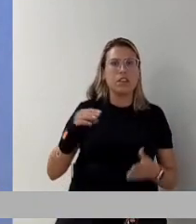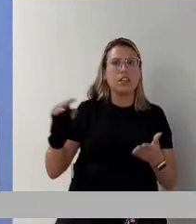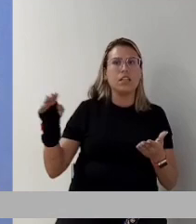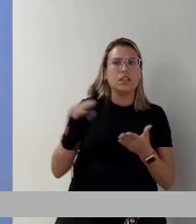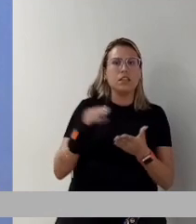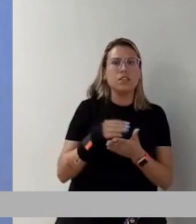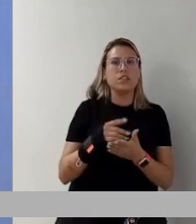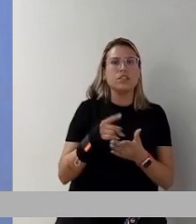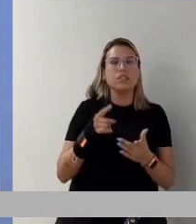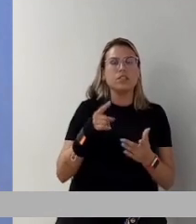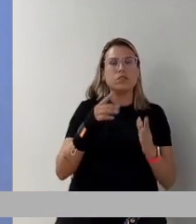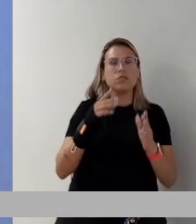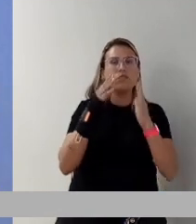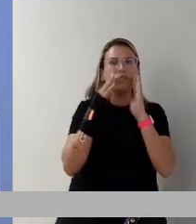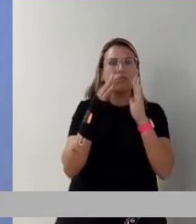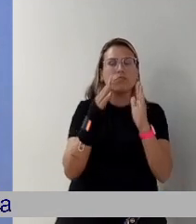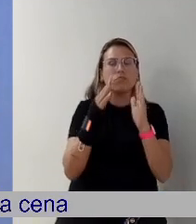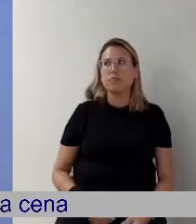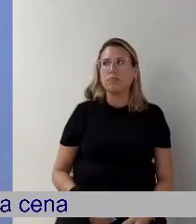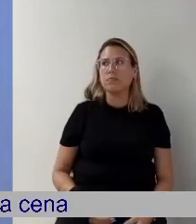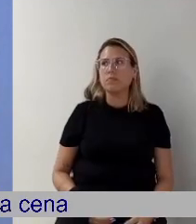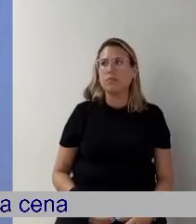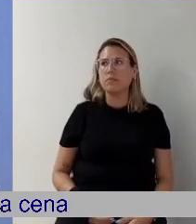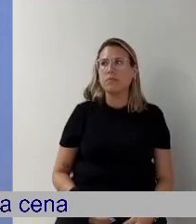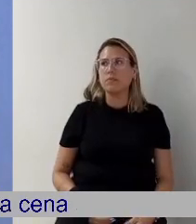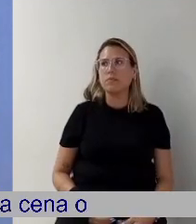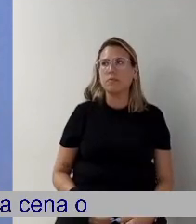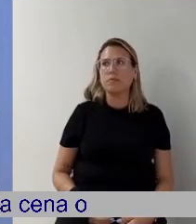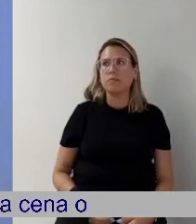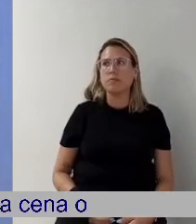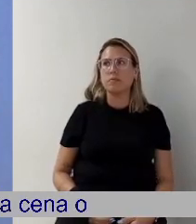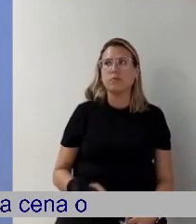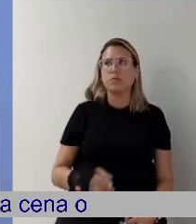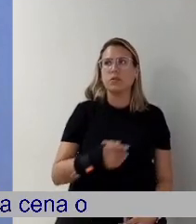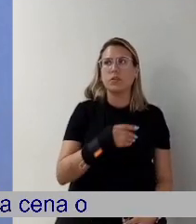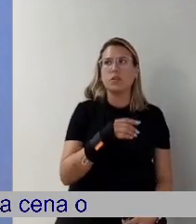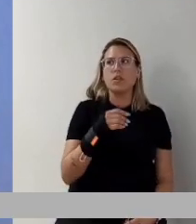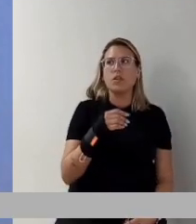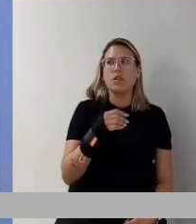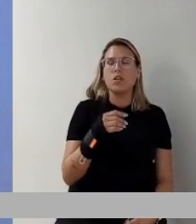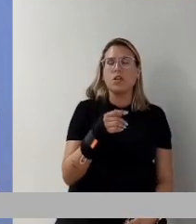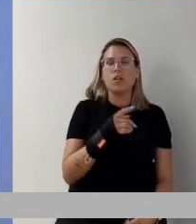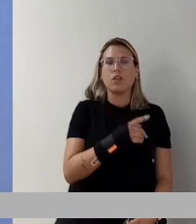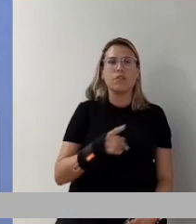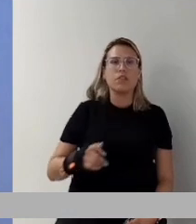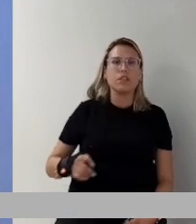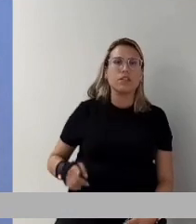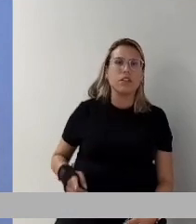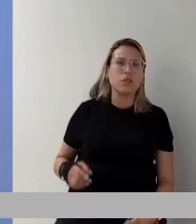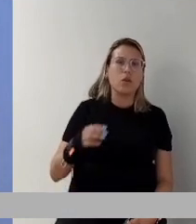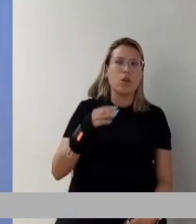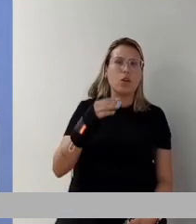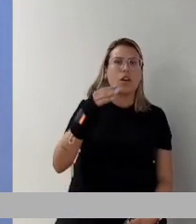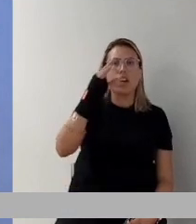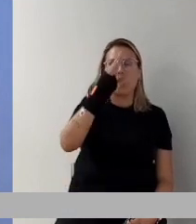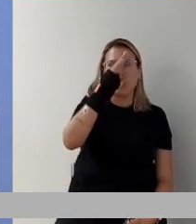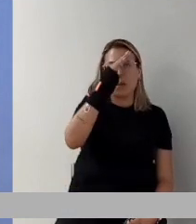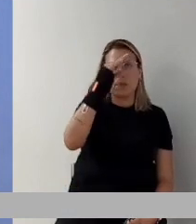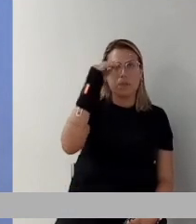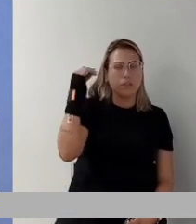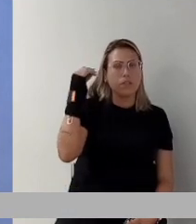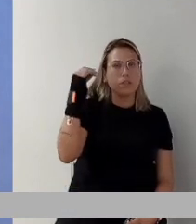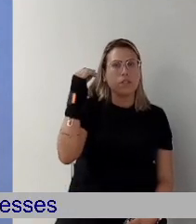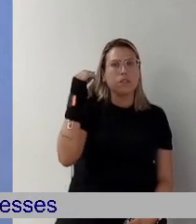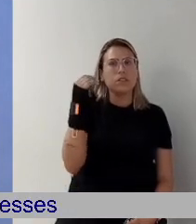gastos desse recurso com a sema o o Governador Camilo ele colocou um decreto né E que esses